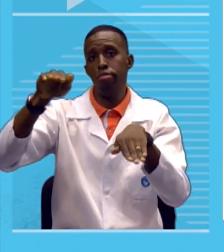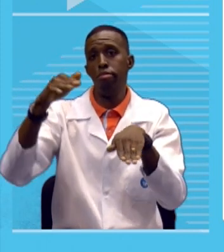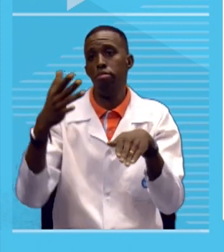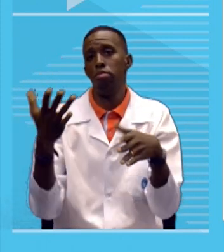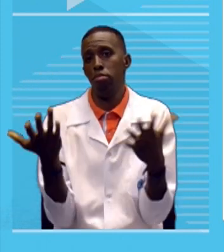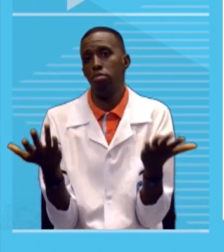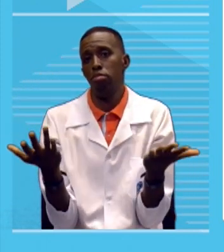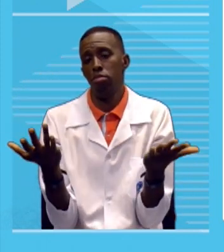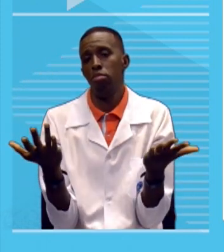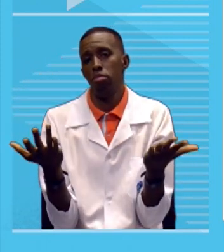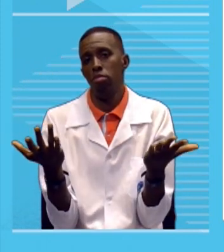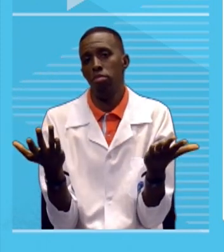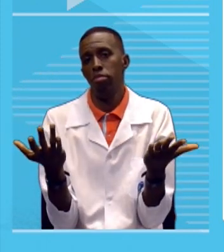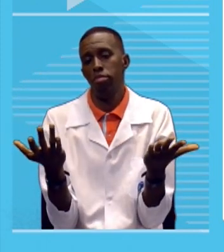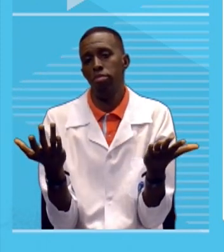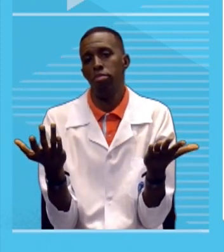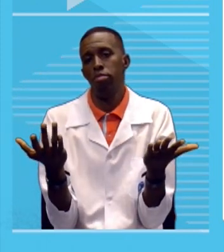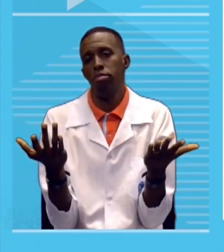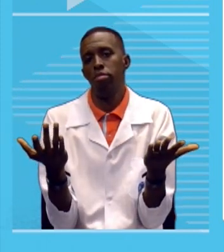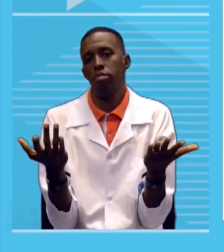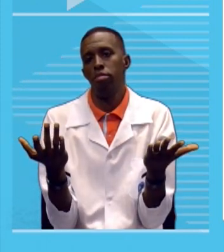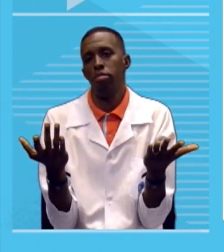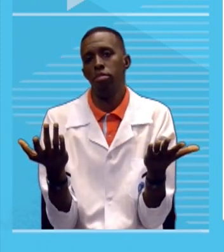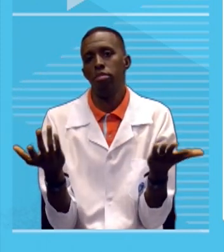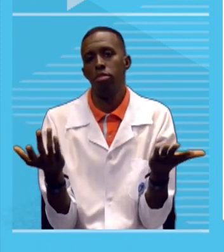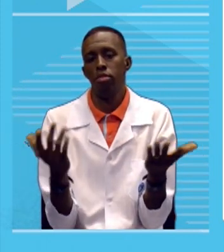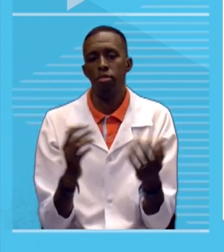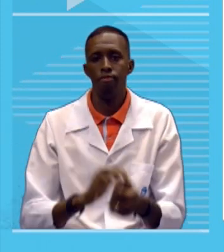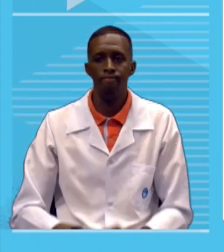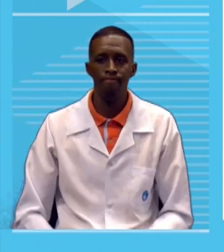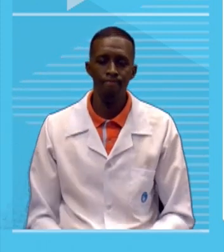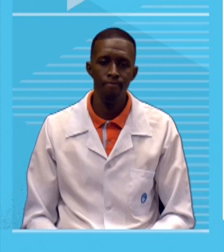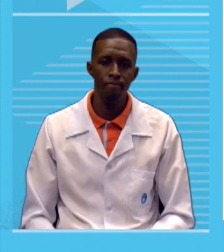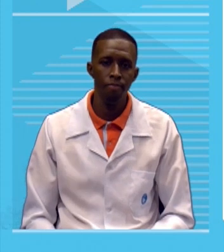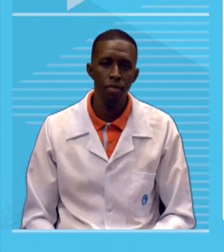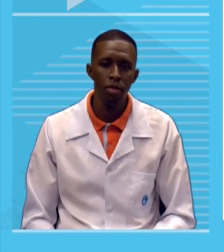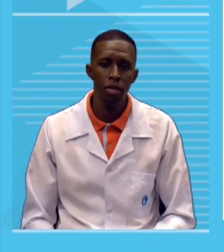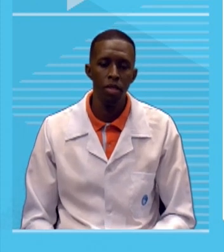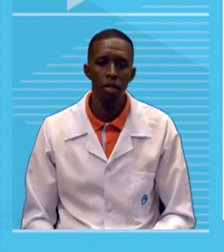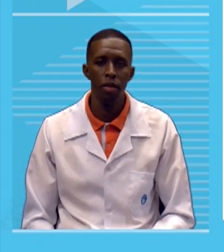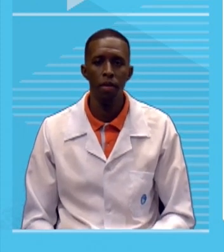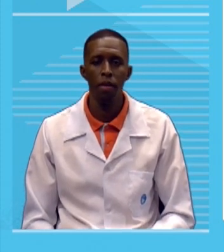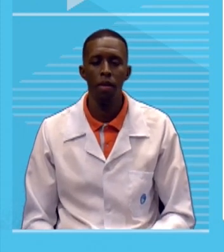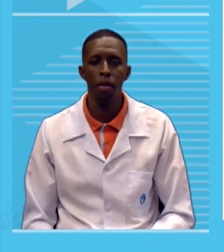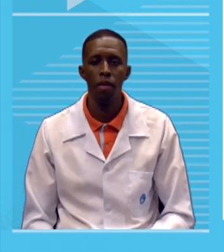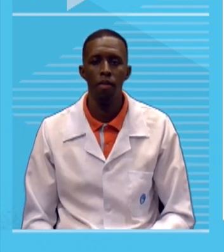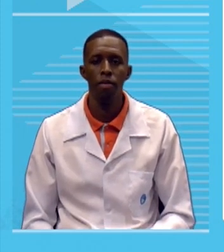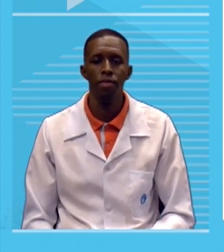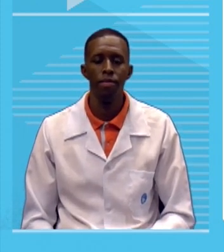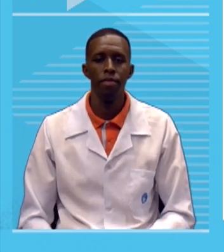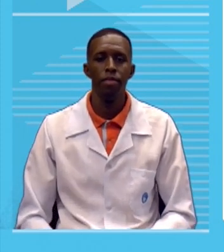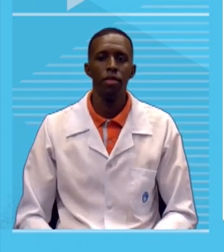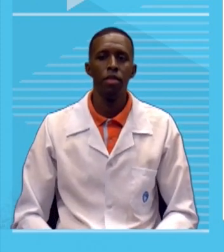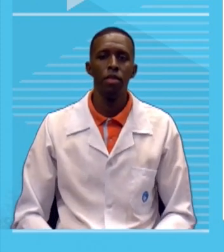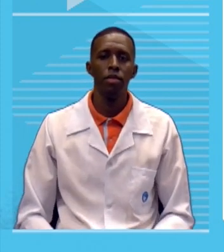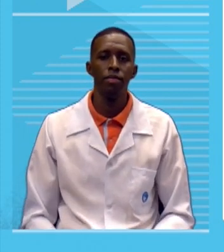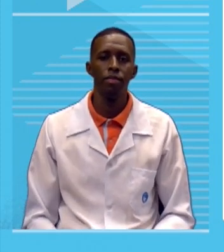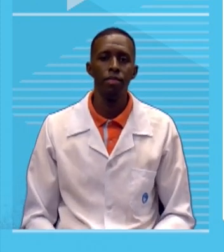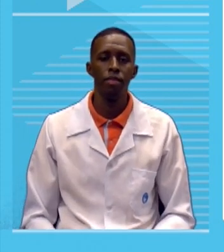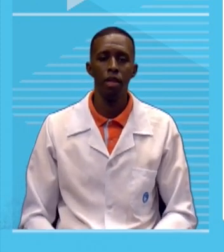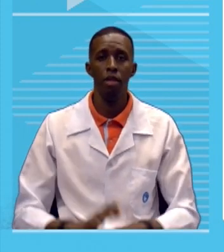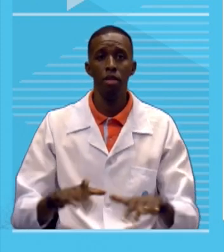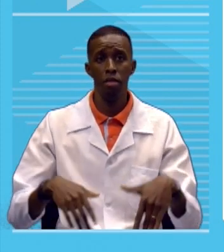menos 19 anos sem gastar nenhum centavo para que ele pudesse ter